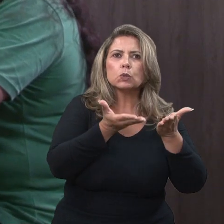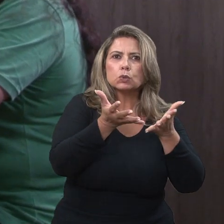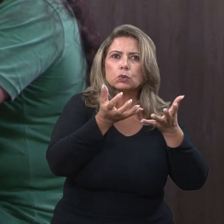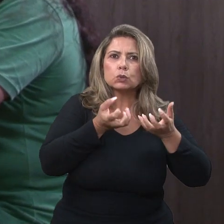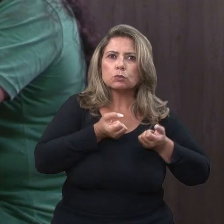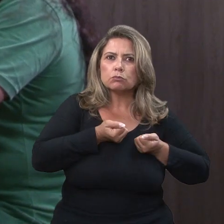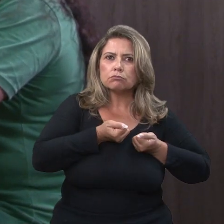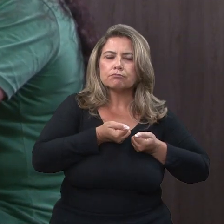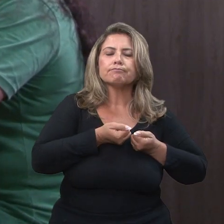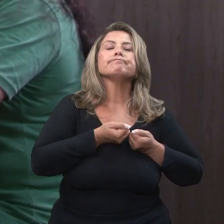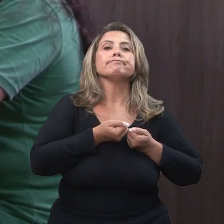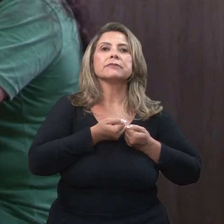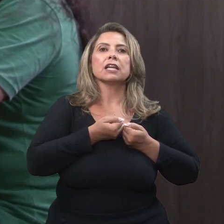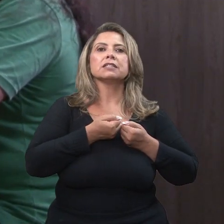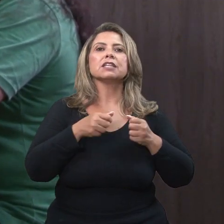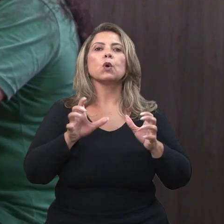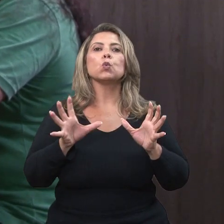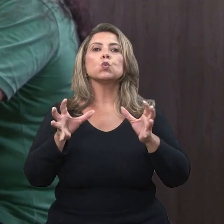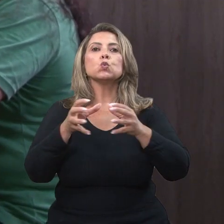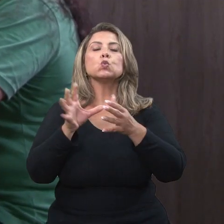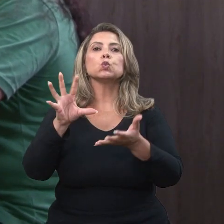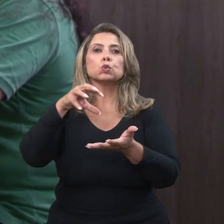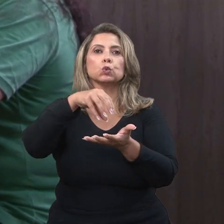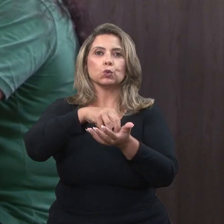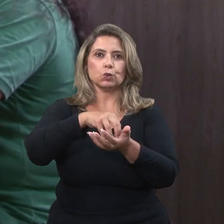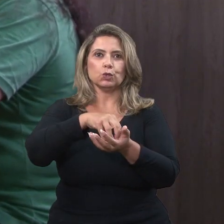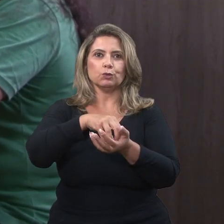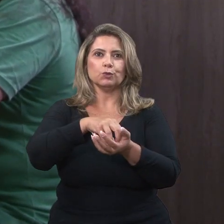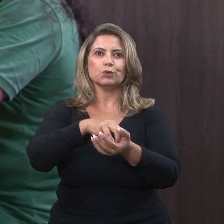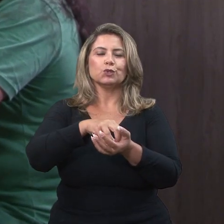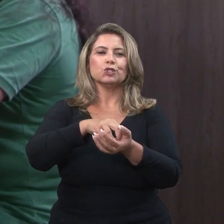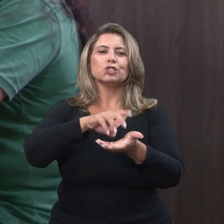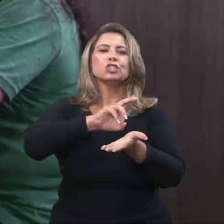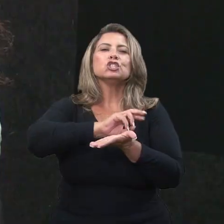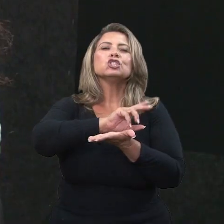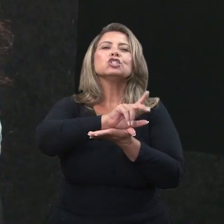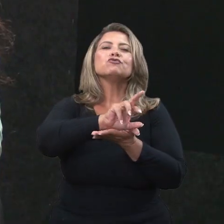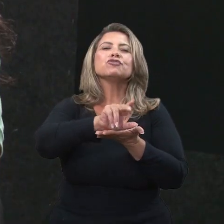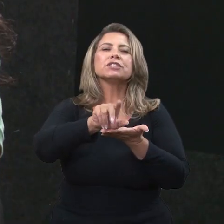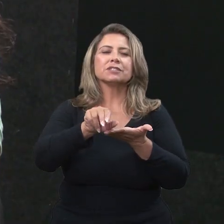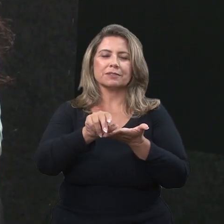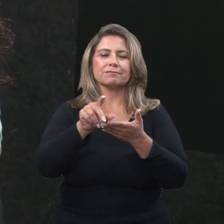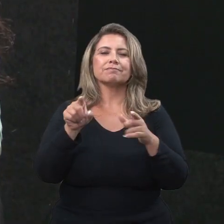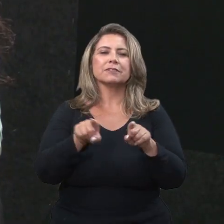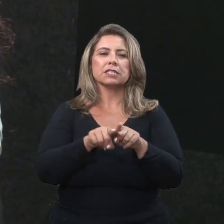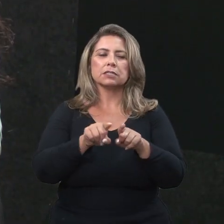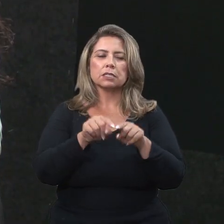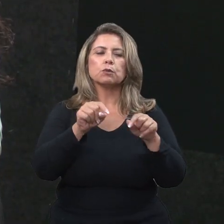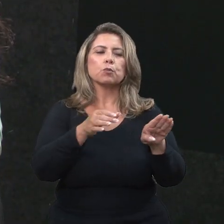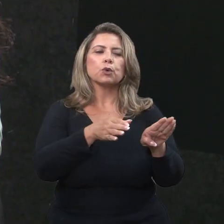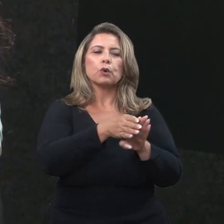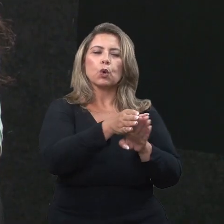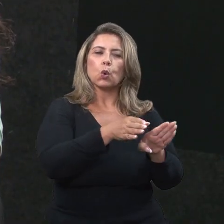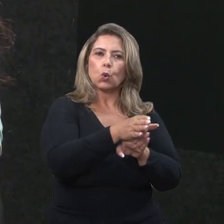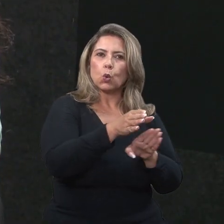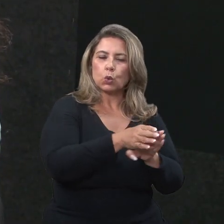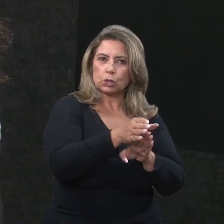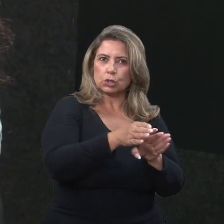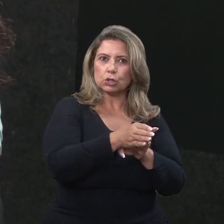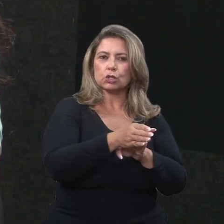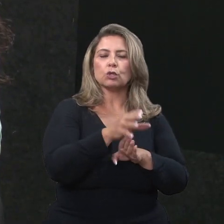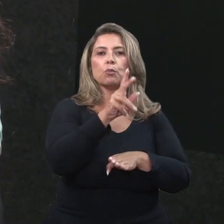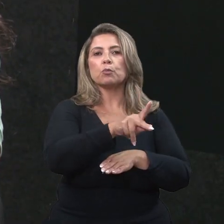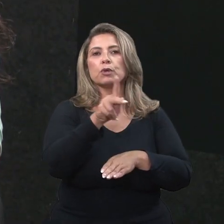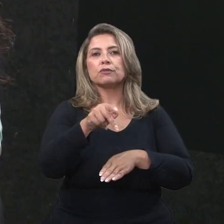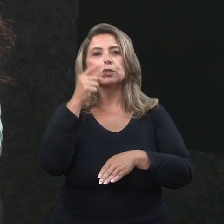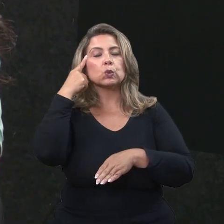e diversidade, né, que estão aí para justamente ser esse ponto de acolhimento. Não só de orientação, quanto professores que às vezes não